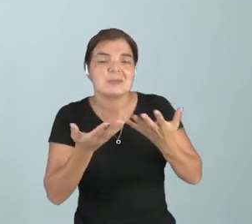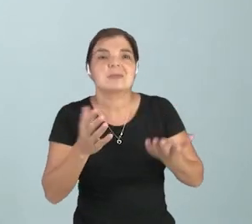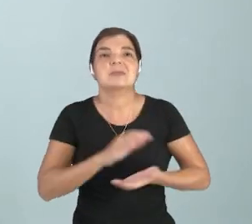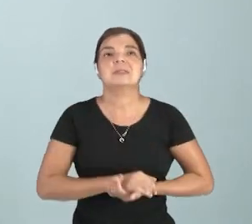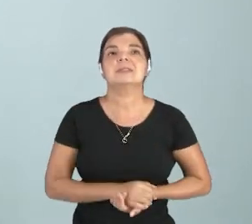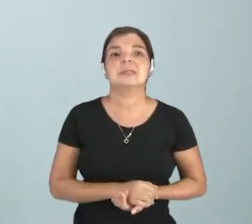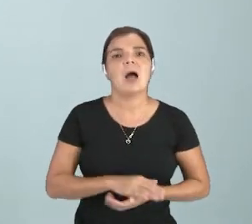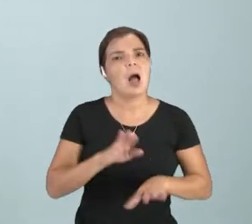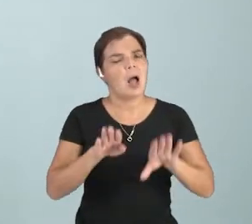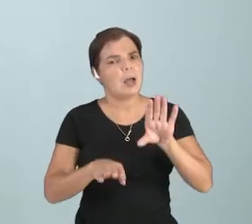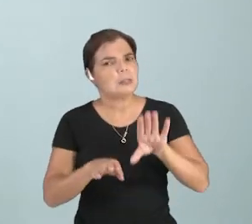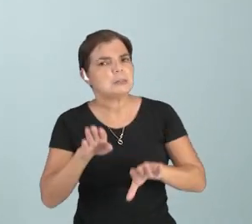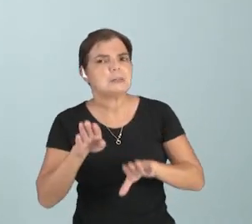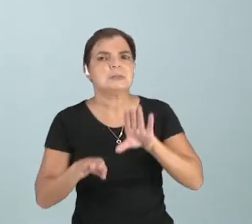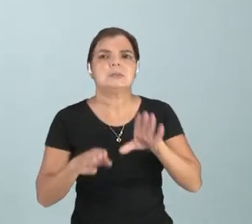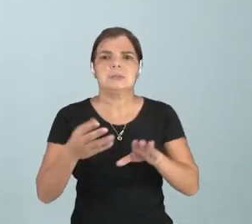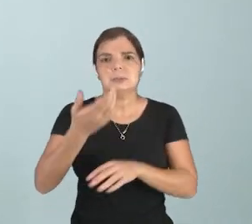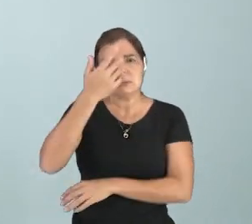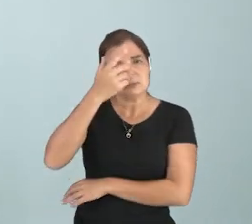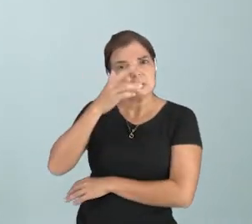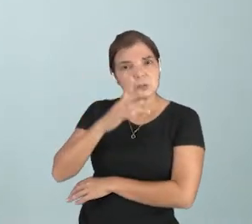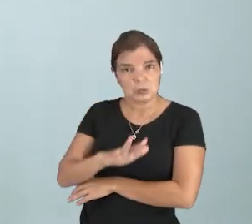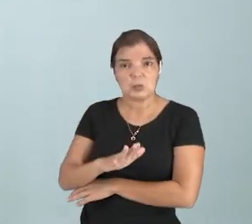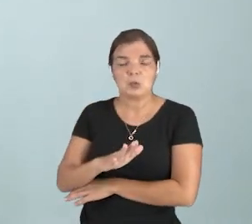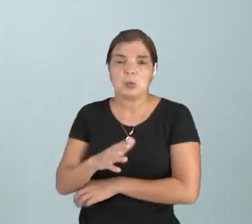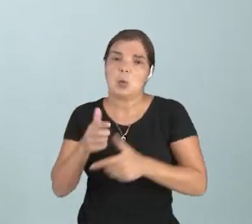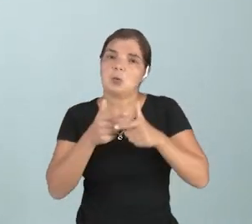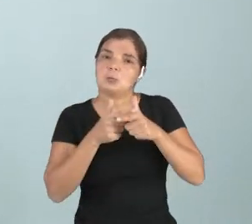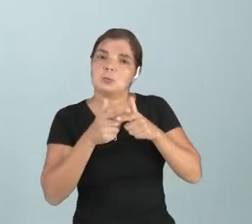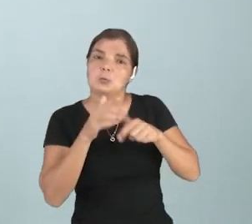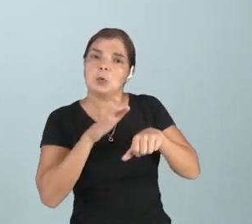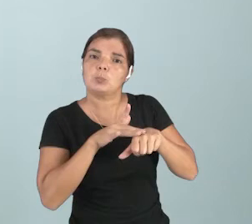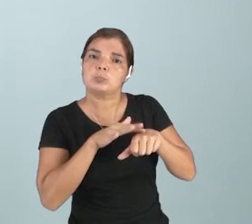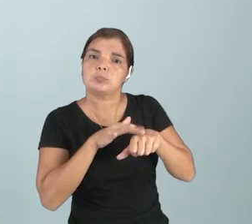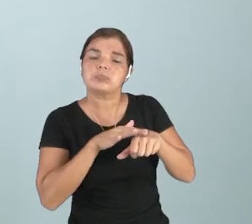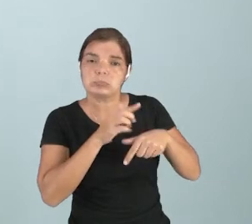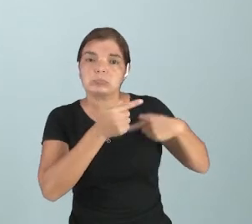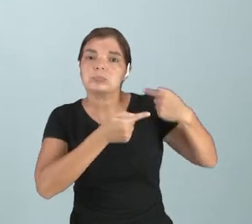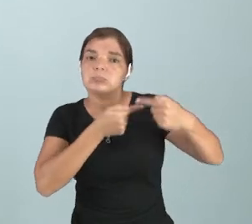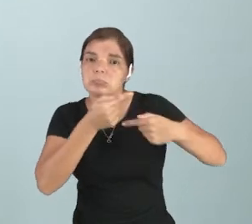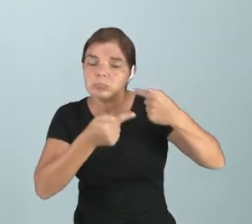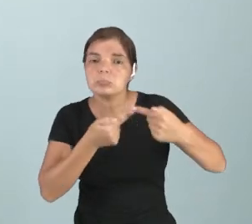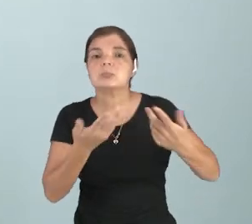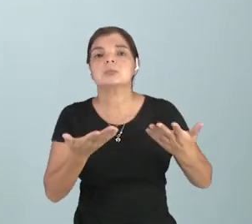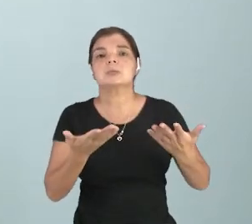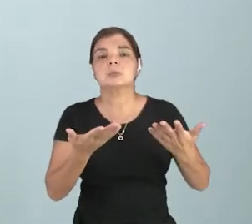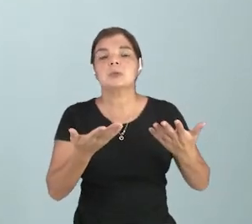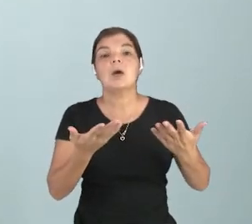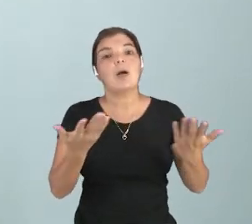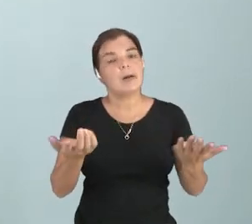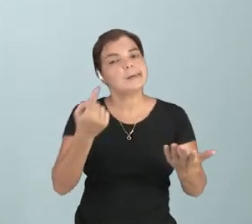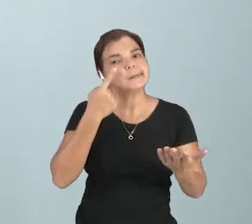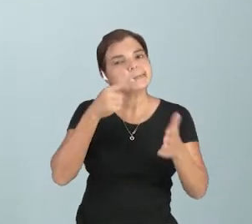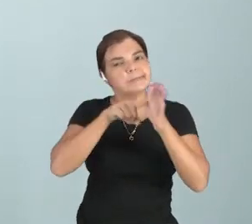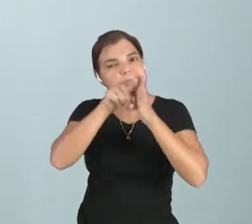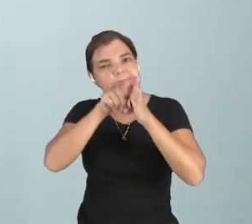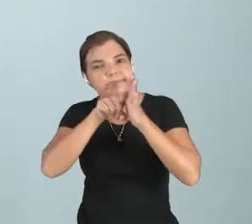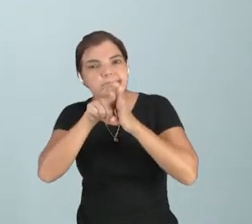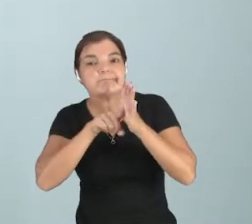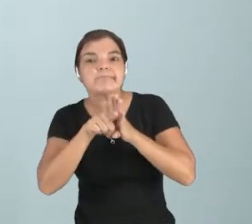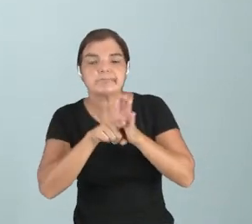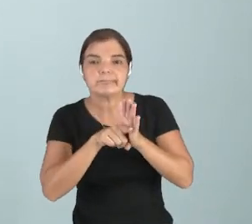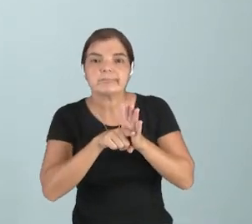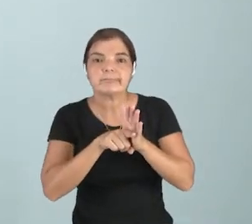sentido. Às vezes a criança lá está com uma doença congênita ou hereditária, e aí a gente faz esse exame físico,